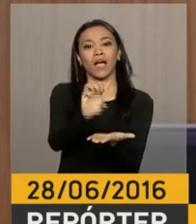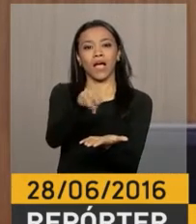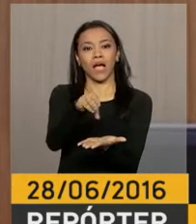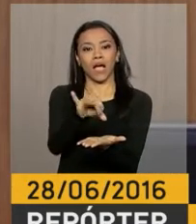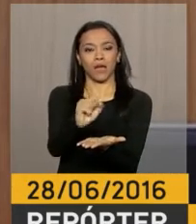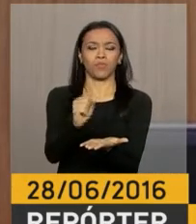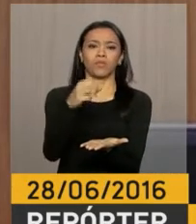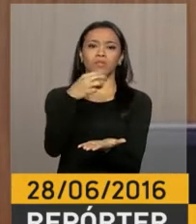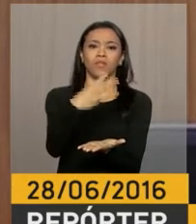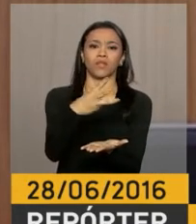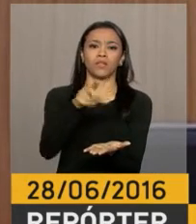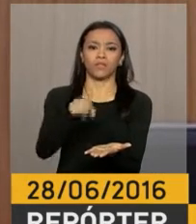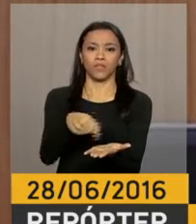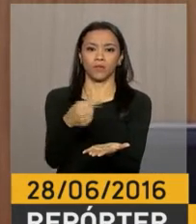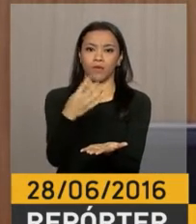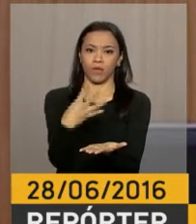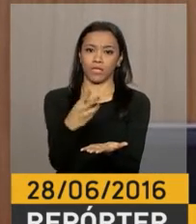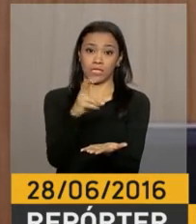R$ 3,45 por dólar.